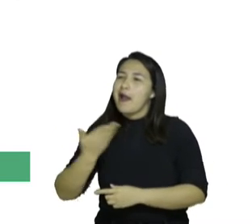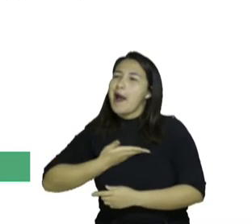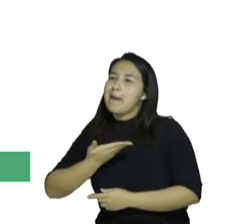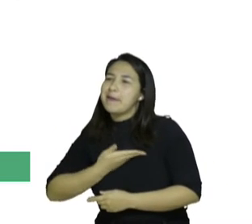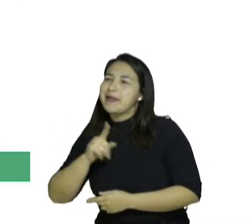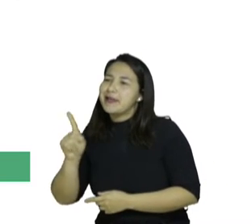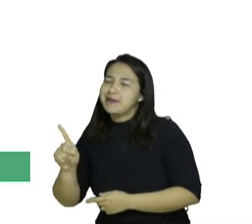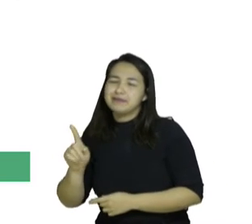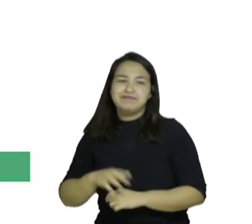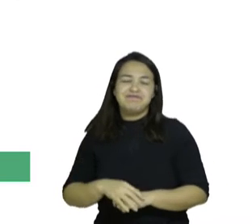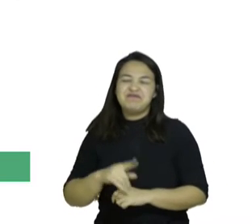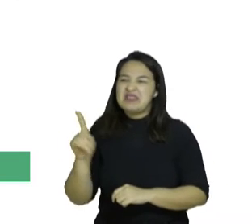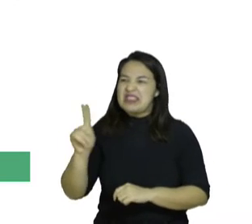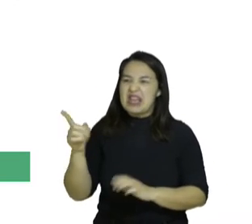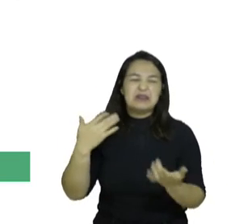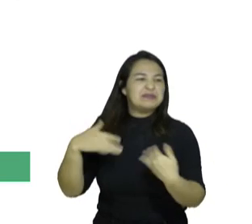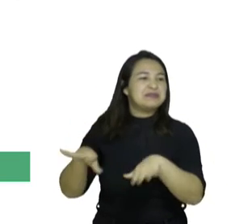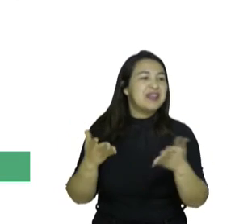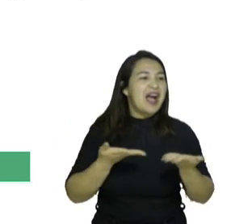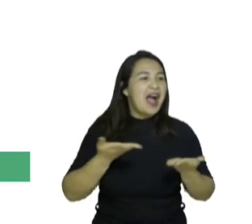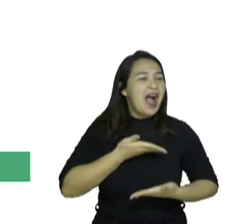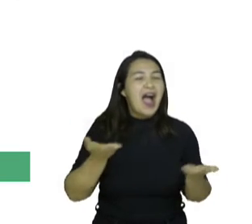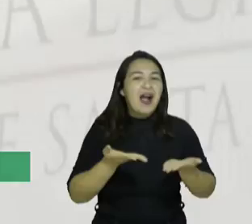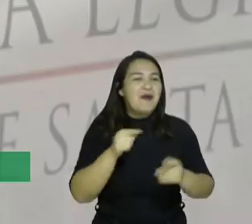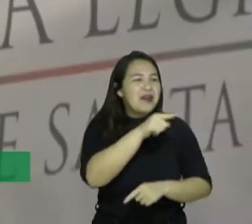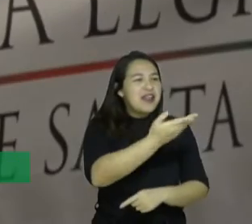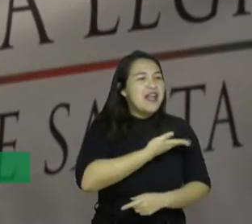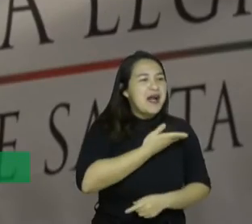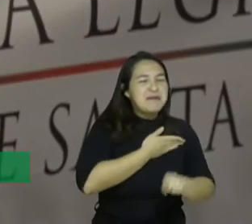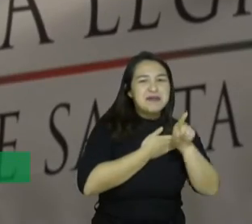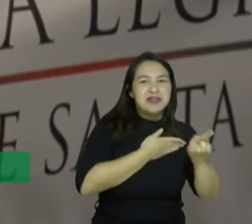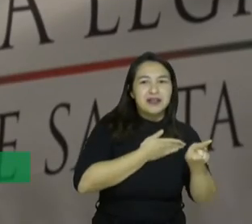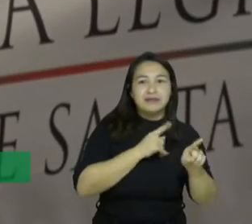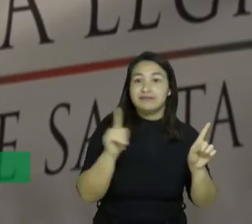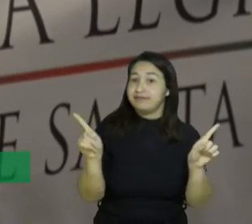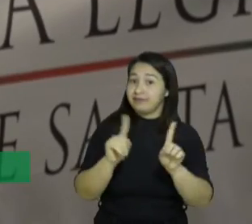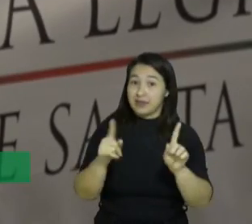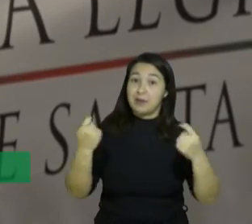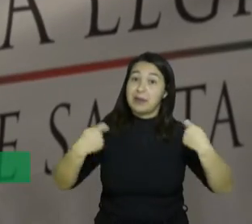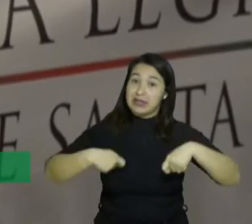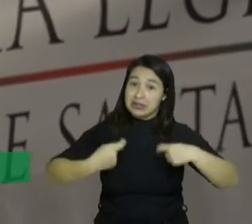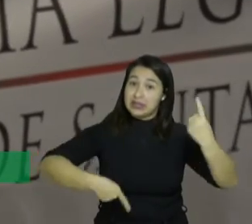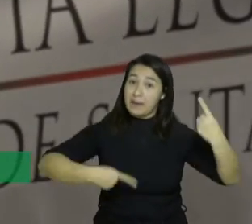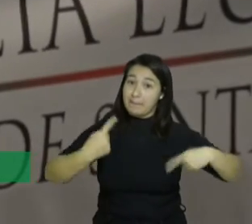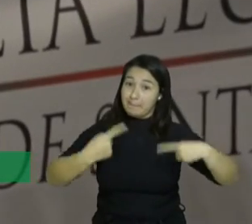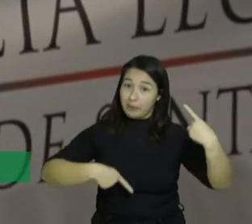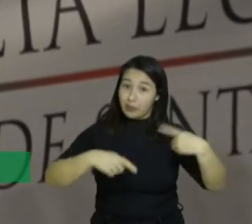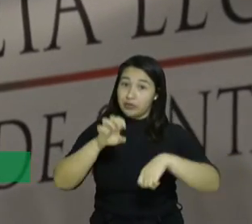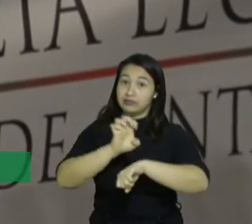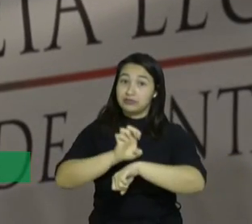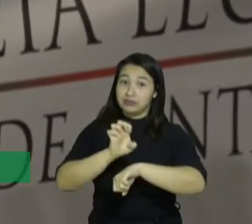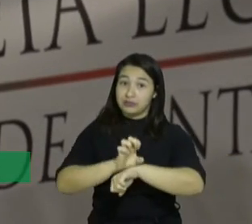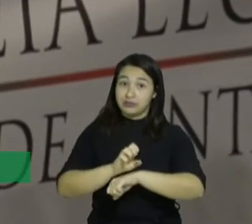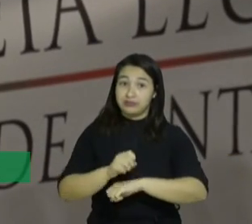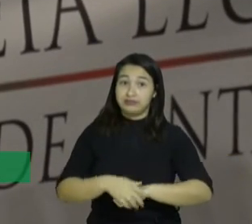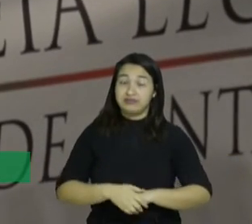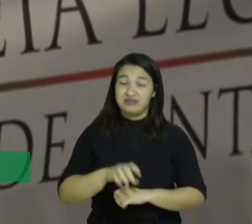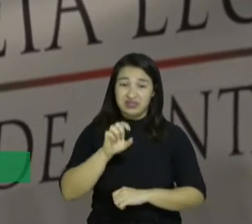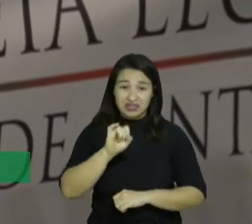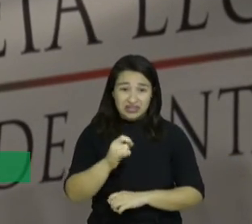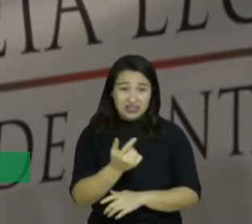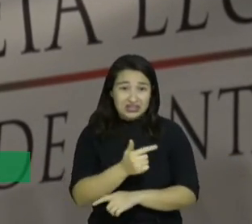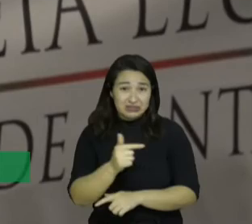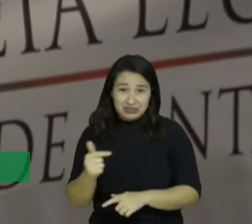não sou mais eu sou daquele não pode tem que ter política de estado não de governo Senão nós não vamos pra